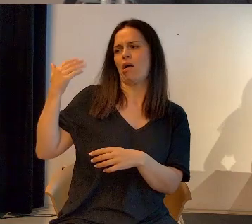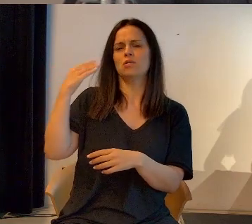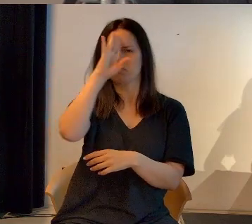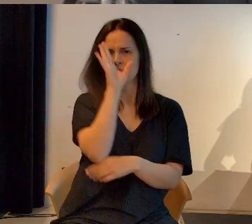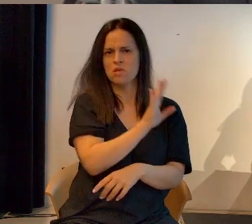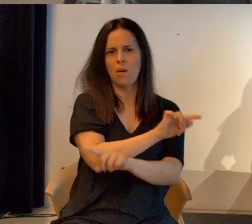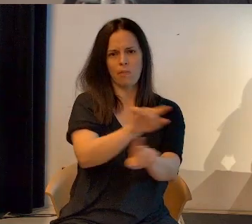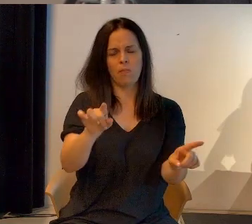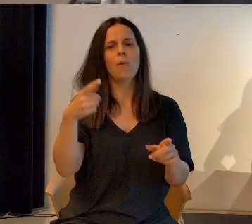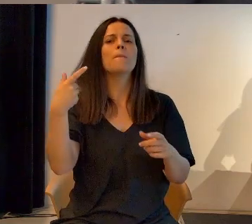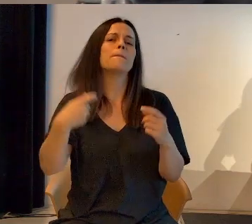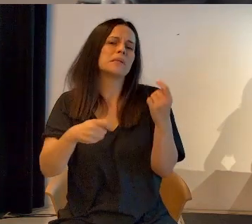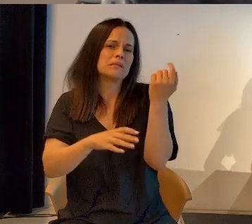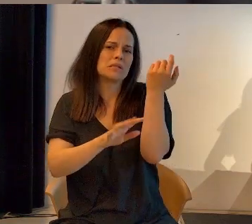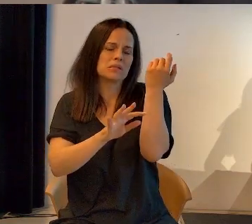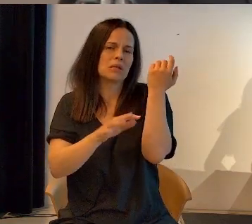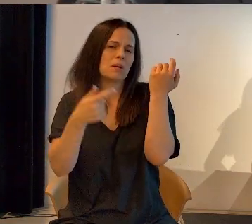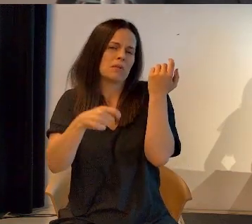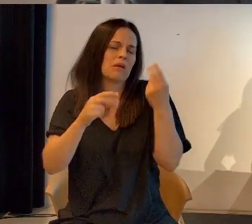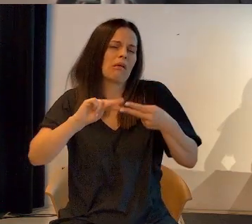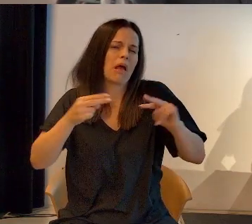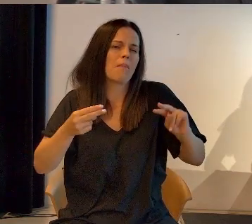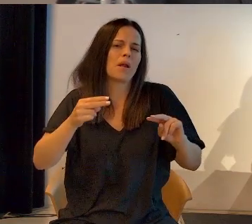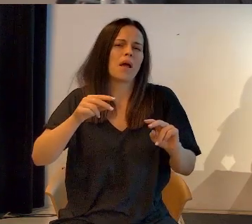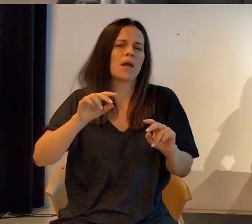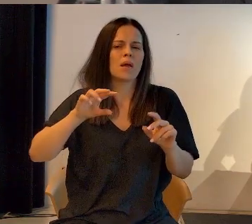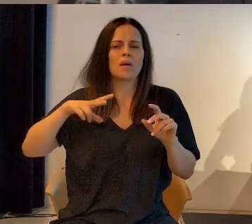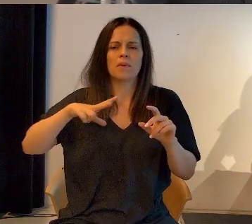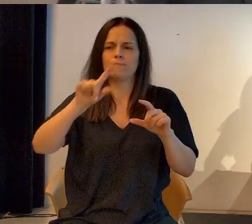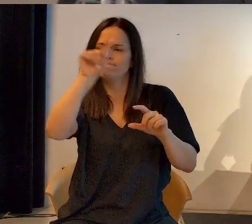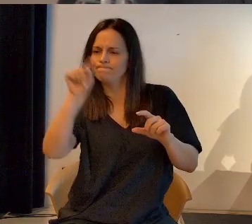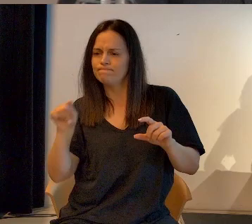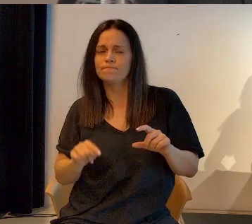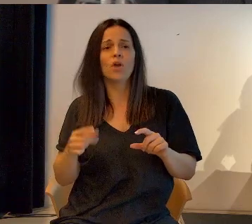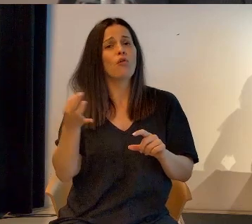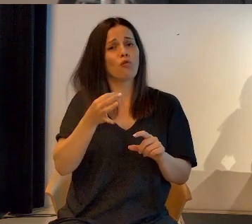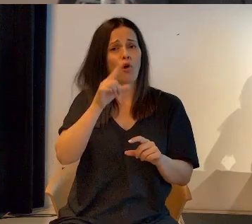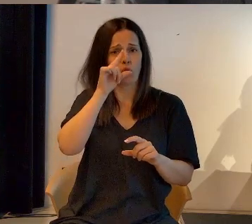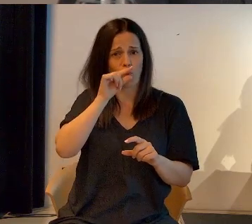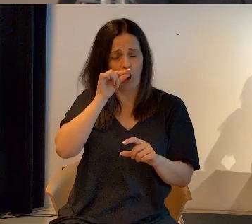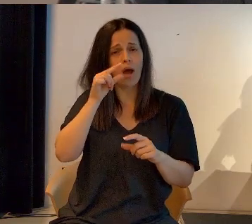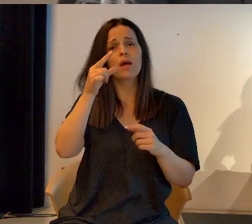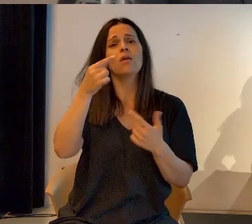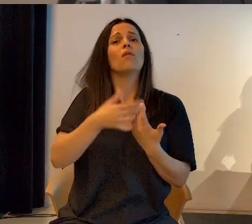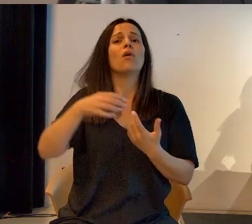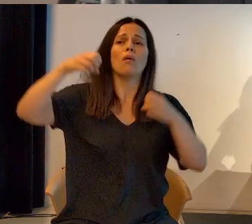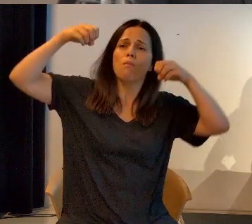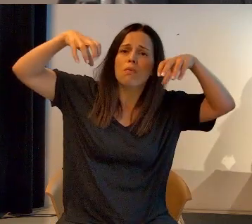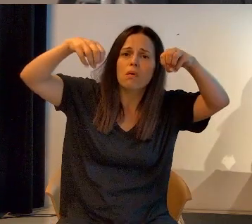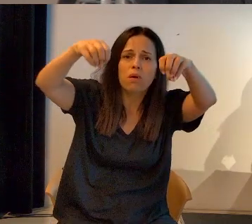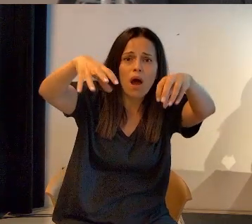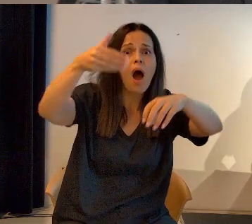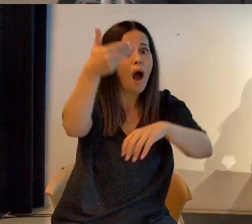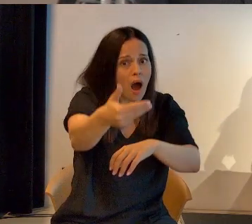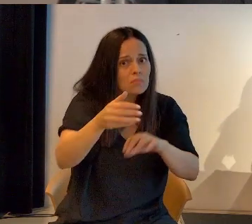os presidentes de Câmara daqui desta região e praticamente todo o país, estiveram no Dubai, e efetivamente estão lá os chapéus, com a referência clara de que são de Águeda.